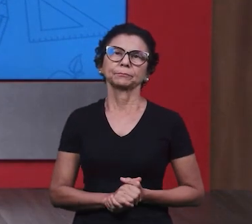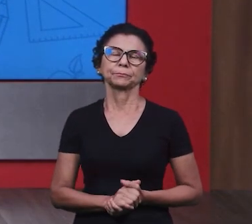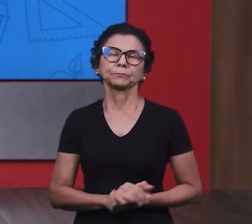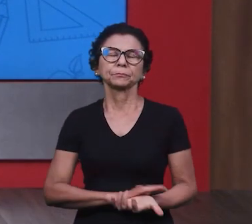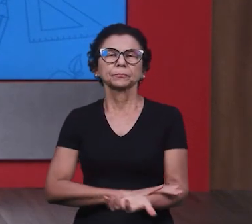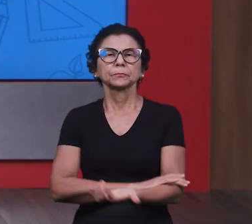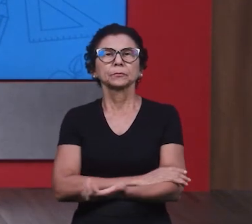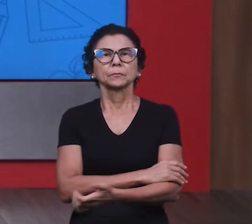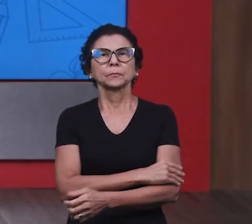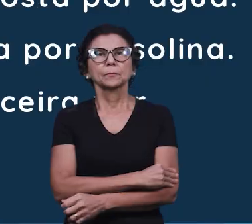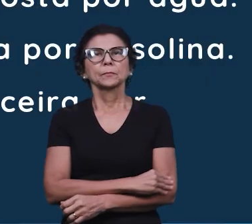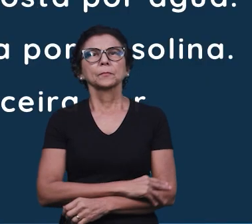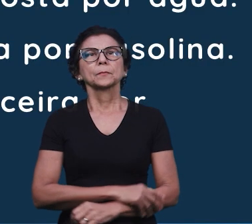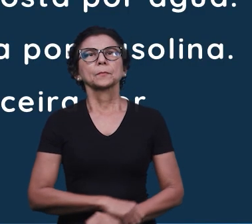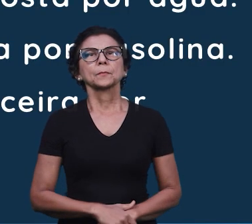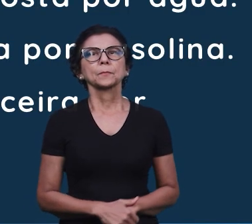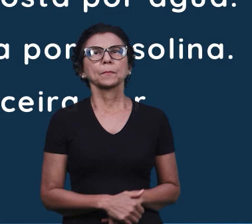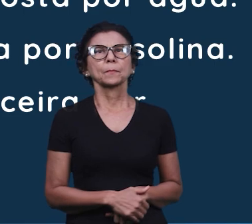bem,